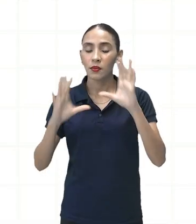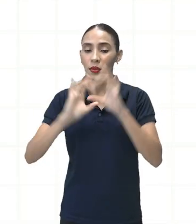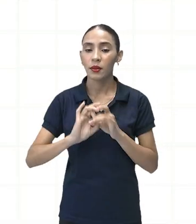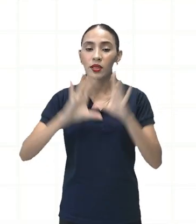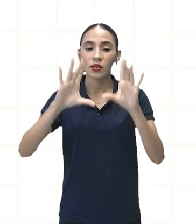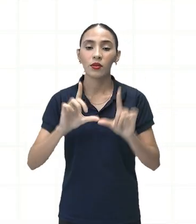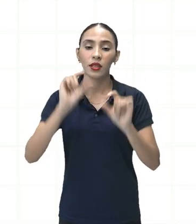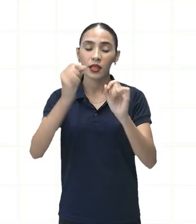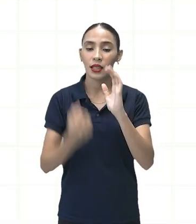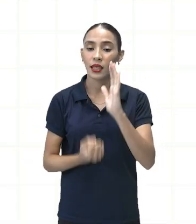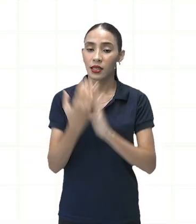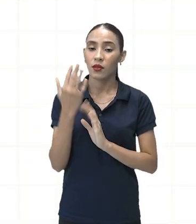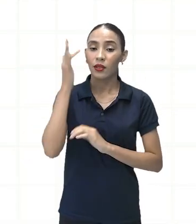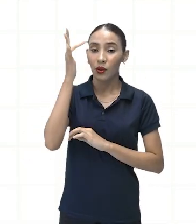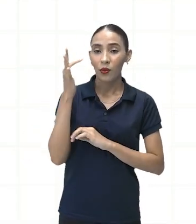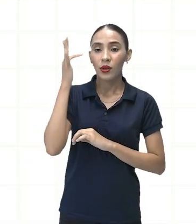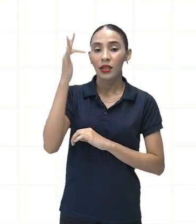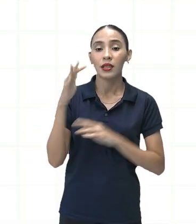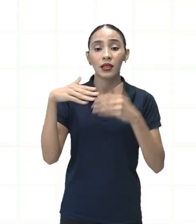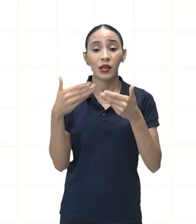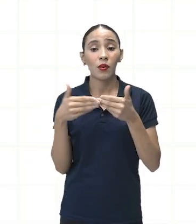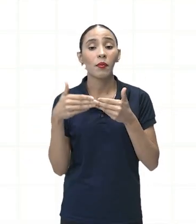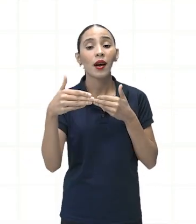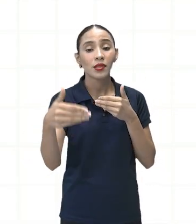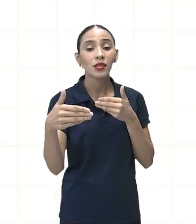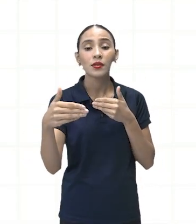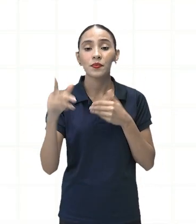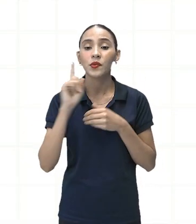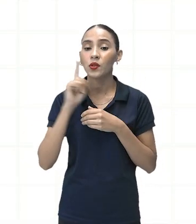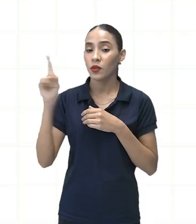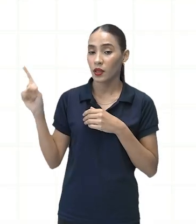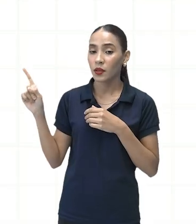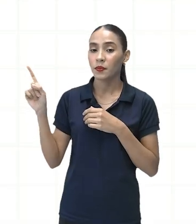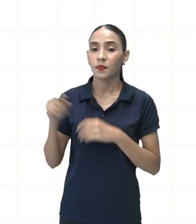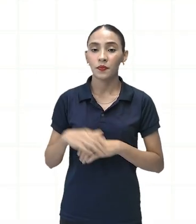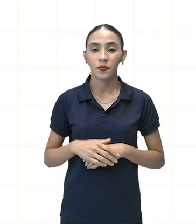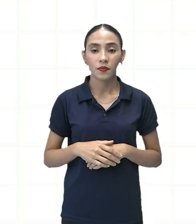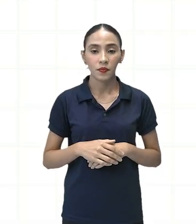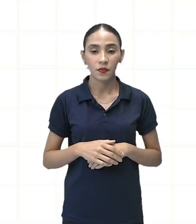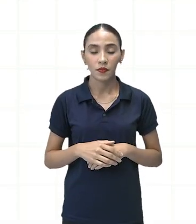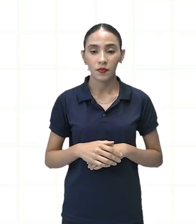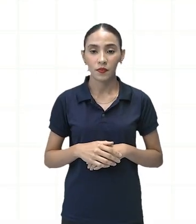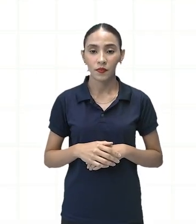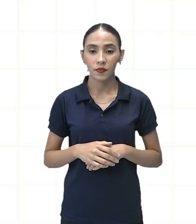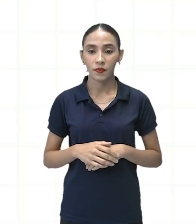permitiram a elaboração dessa lei. E, a partir disso,